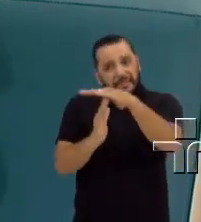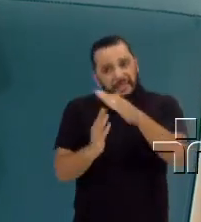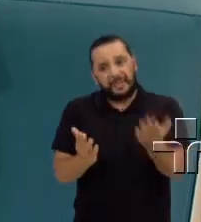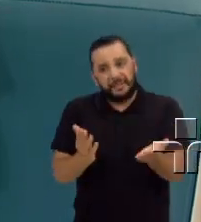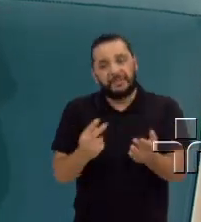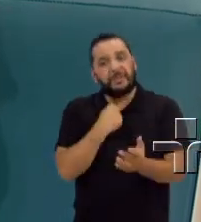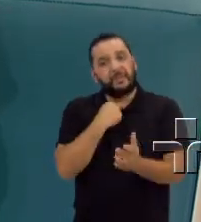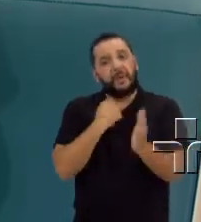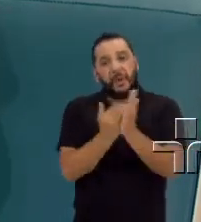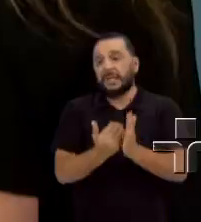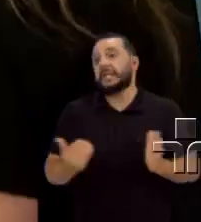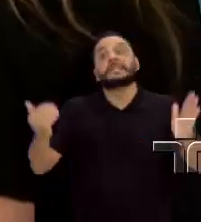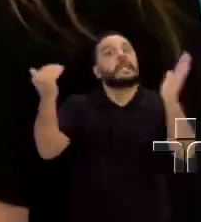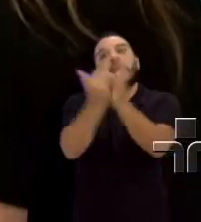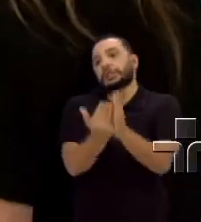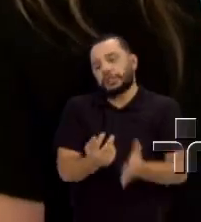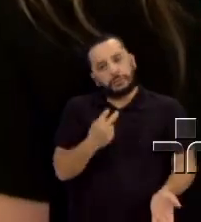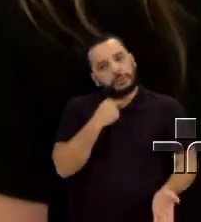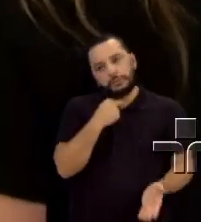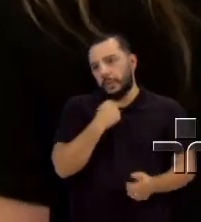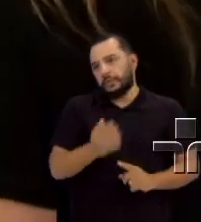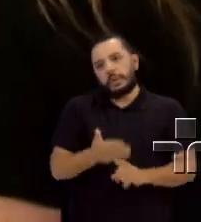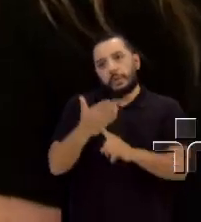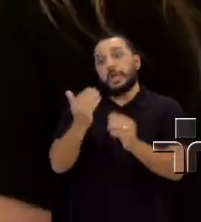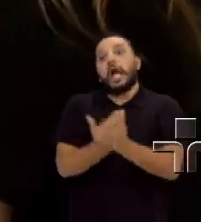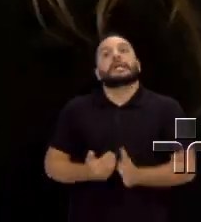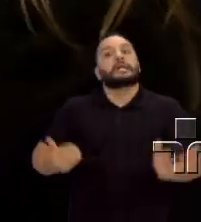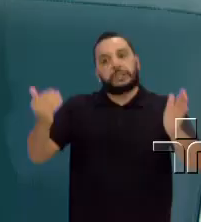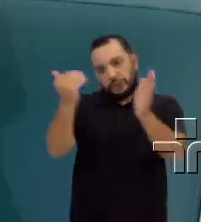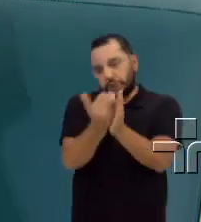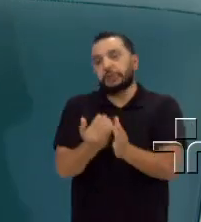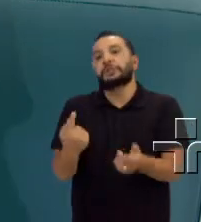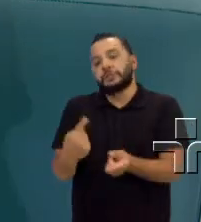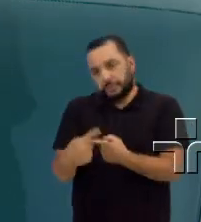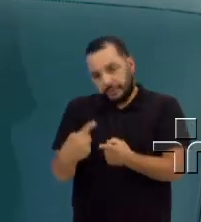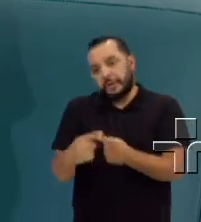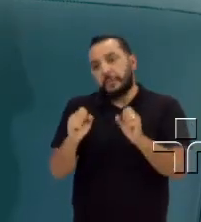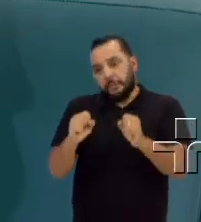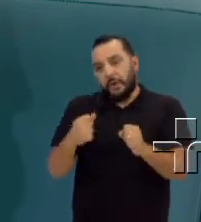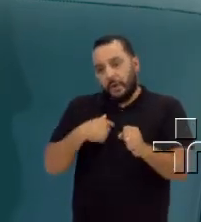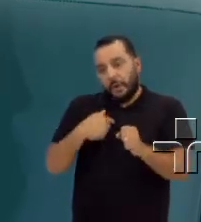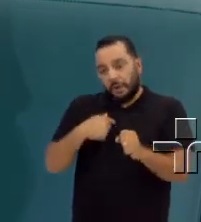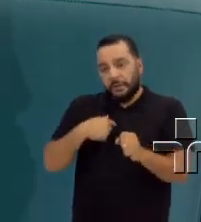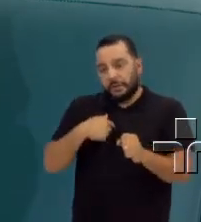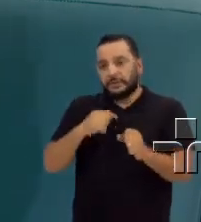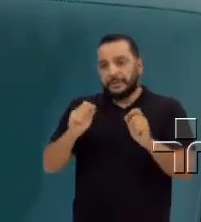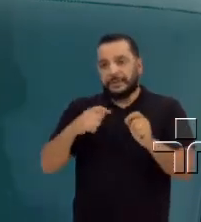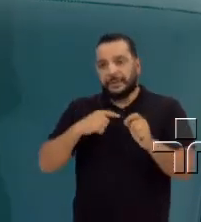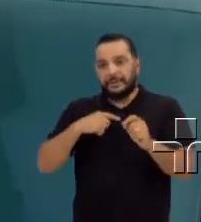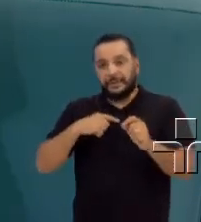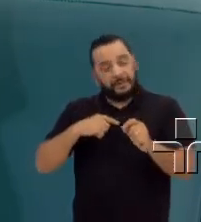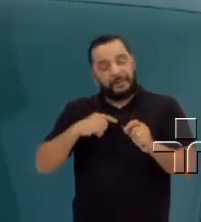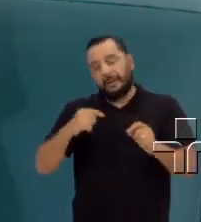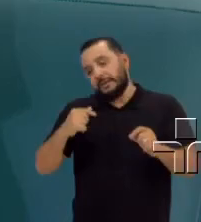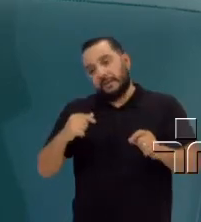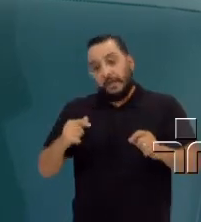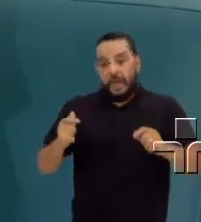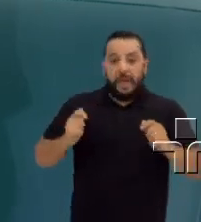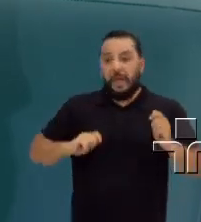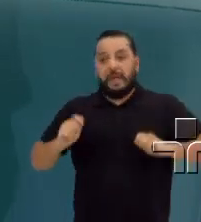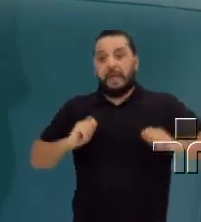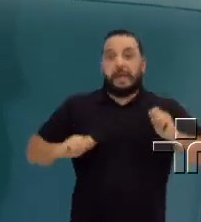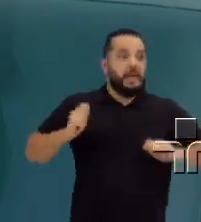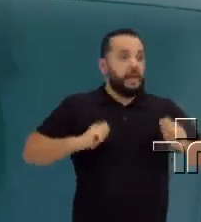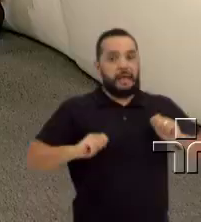um exagero, né, de tecnologia, até por causa de transtornos, né, de déficit de atenção, de uma